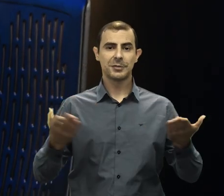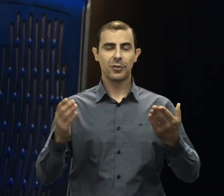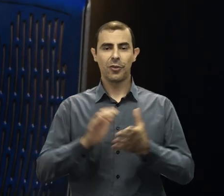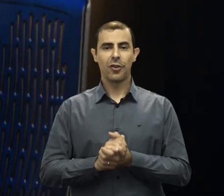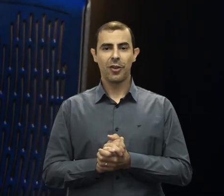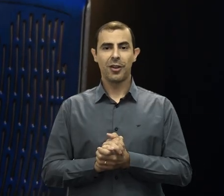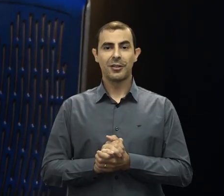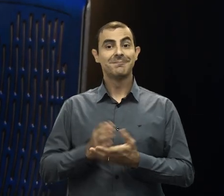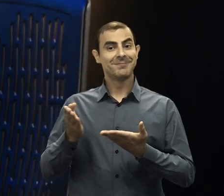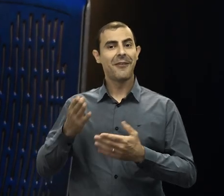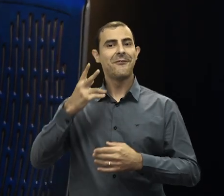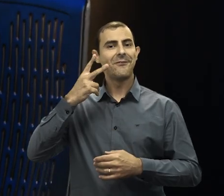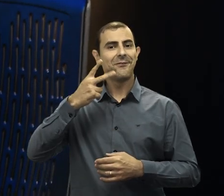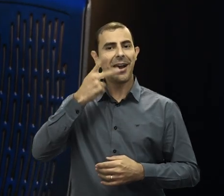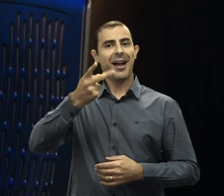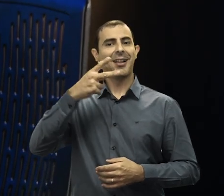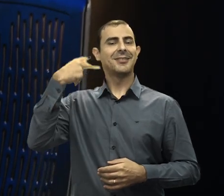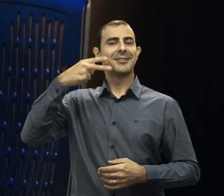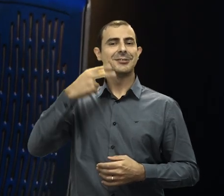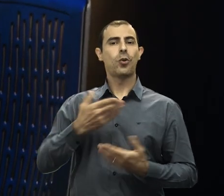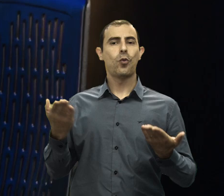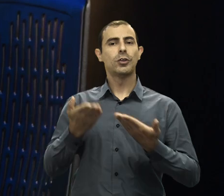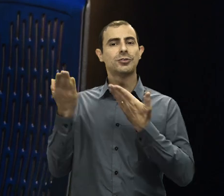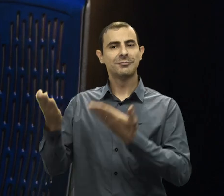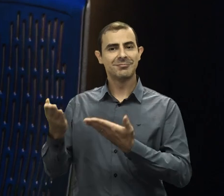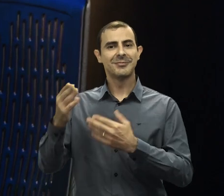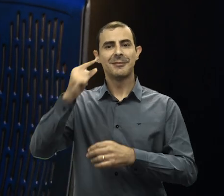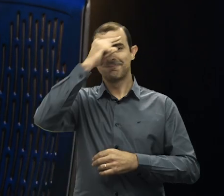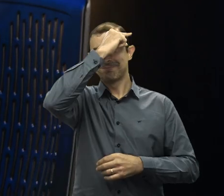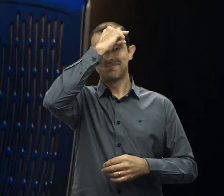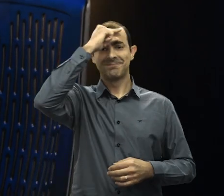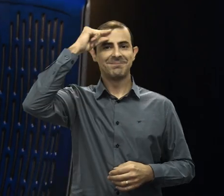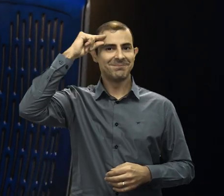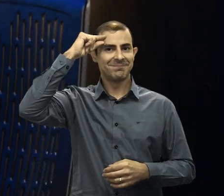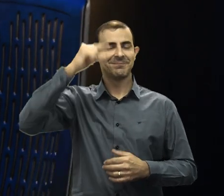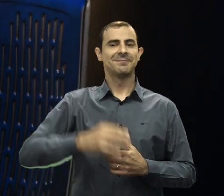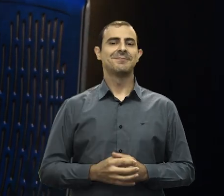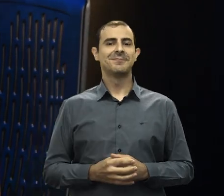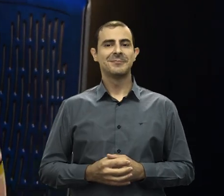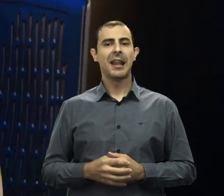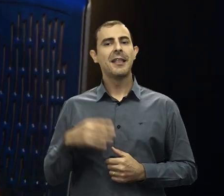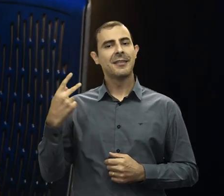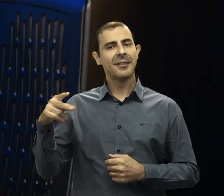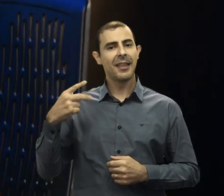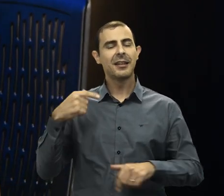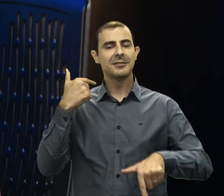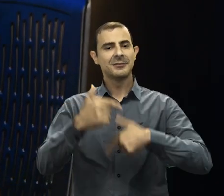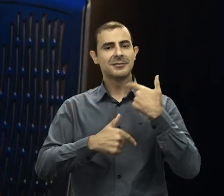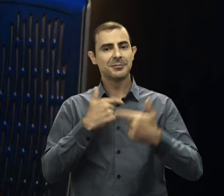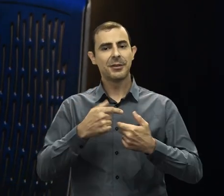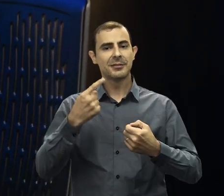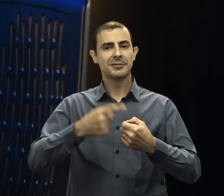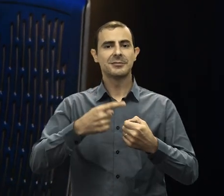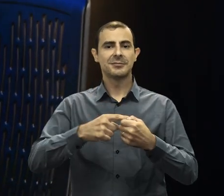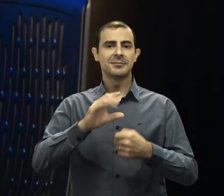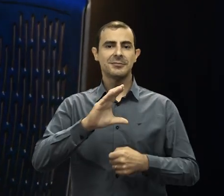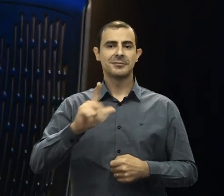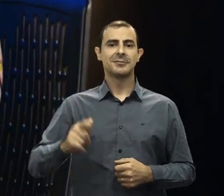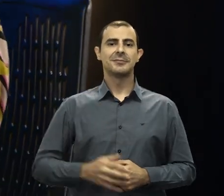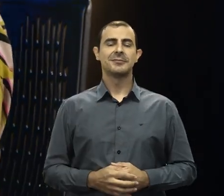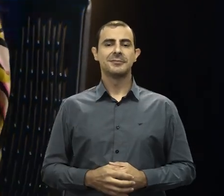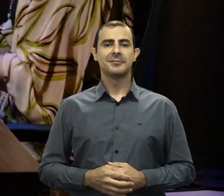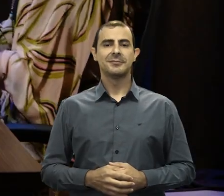Voltamos com o Fala Vereador. Eu converso hoje com o vereador Herculano Borges sobre a sua atuação no município de